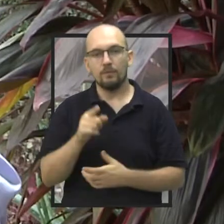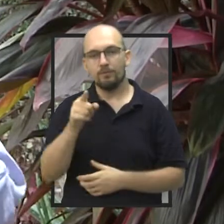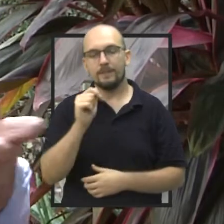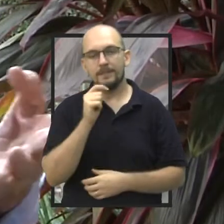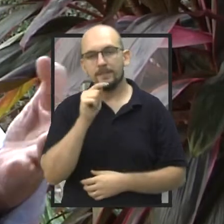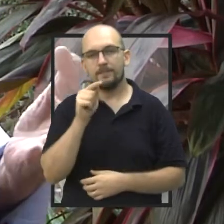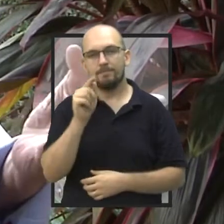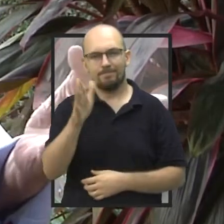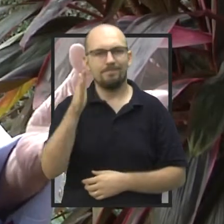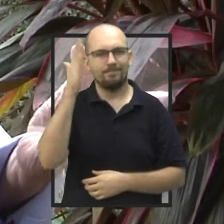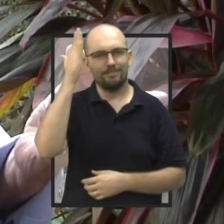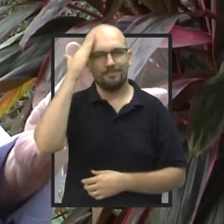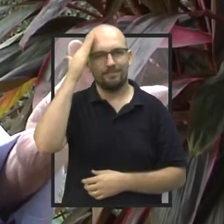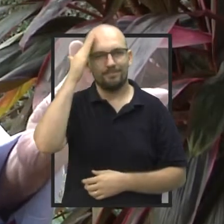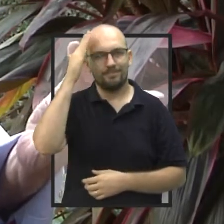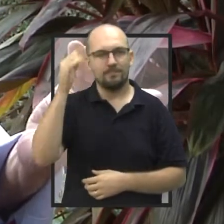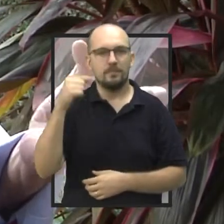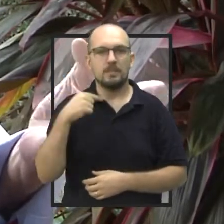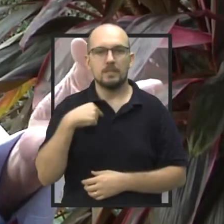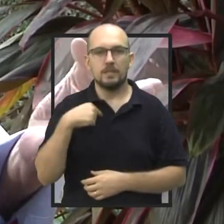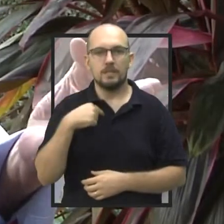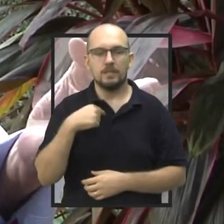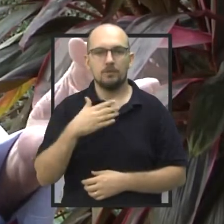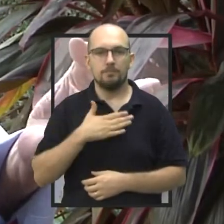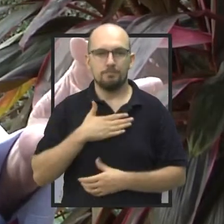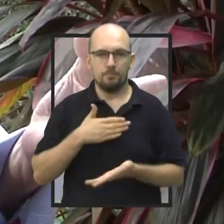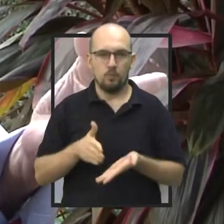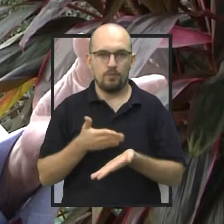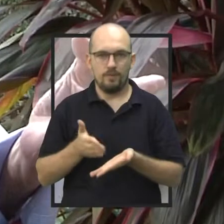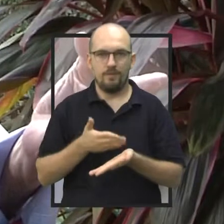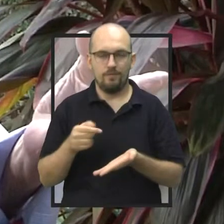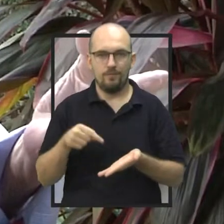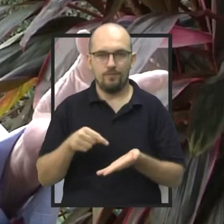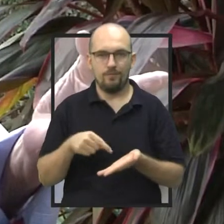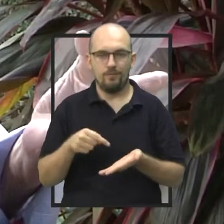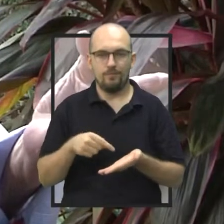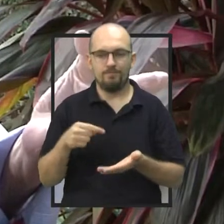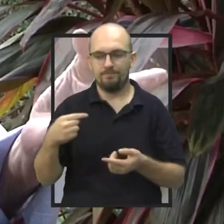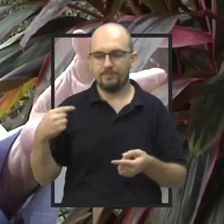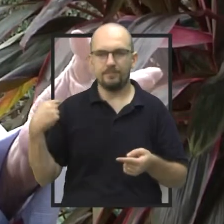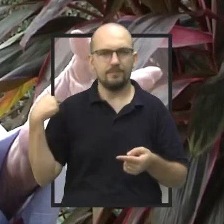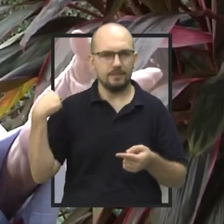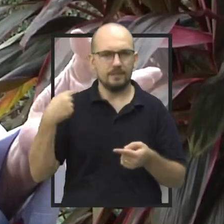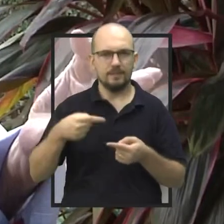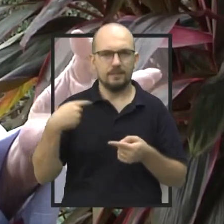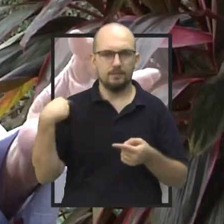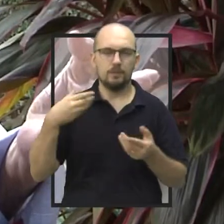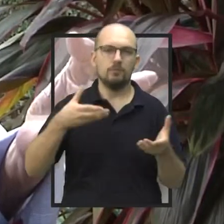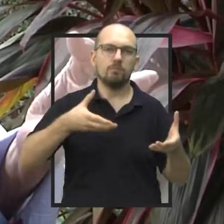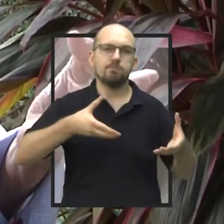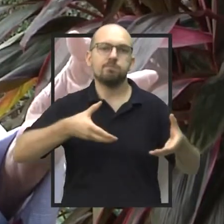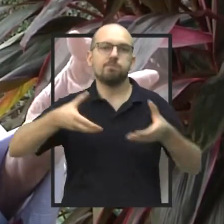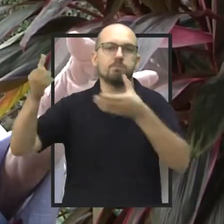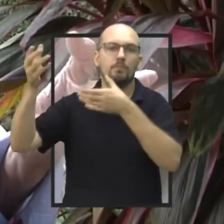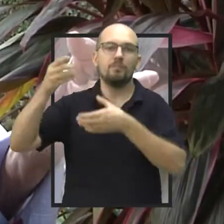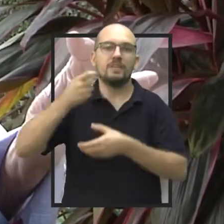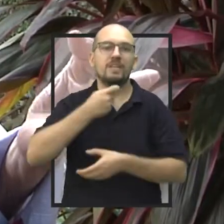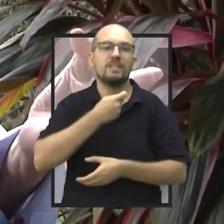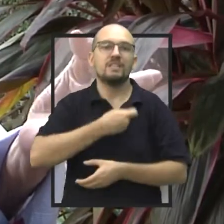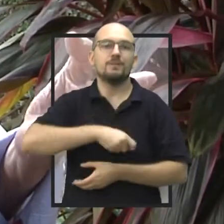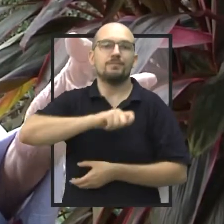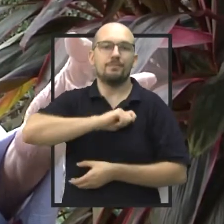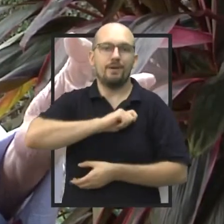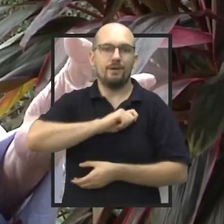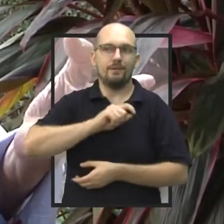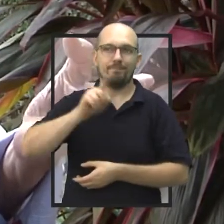você está sabendo que, inclusive, eu encaminhei meus livros esta semana para a Espanha, né? A pedido